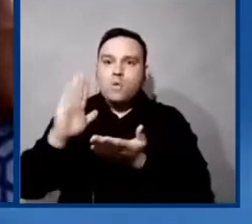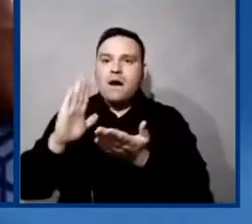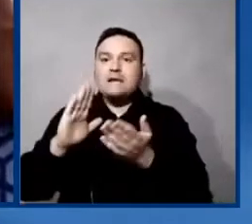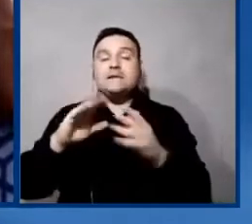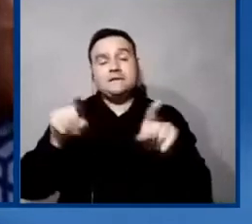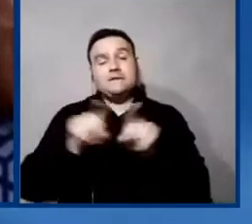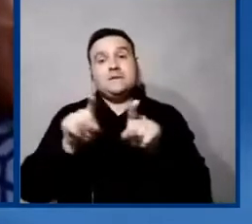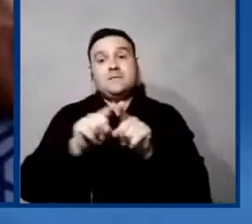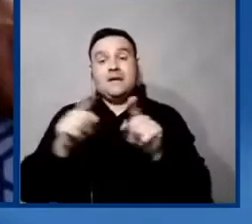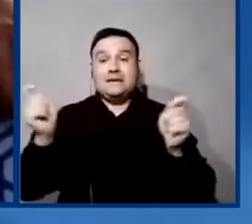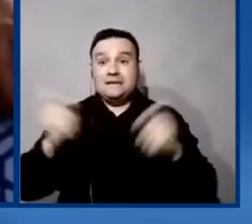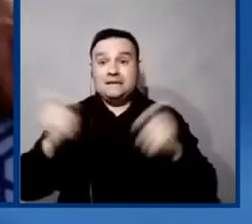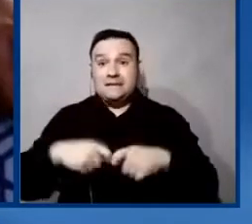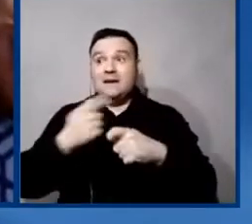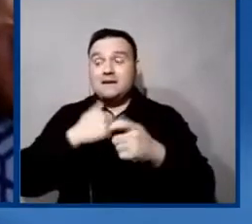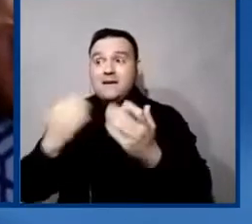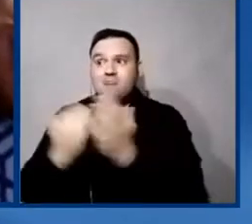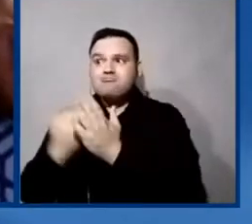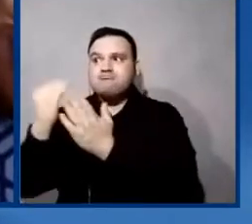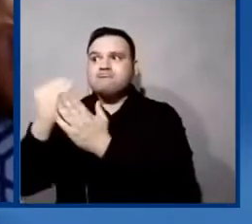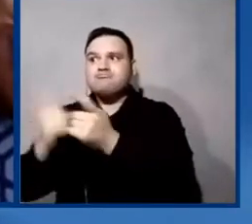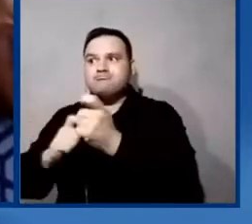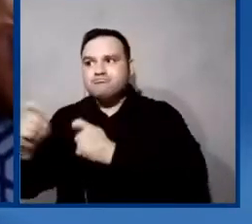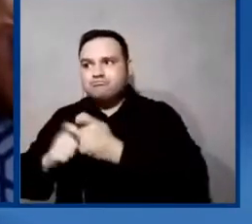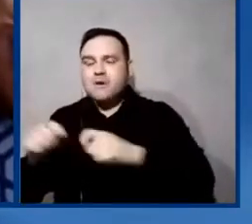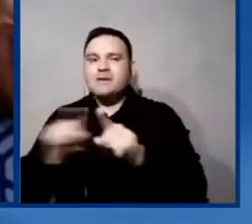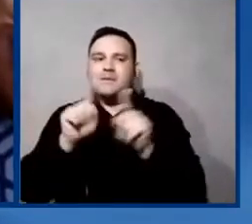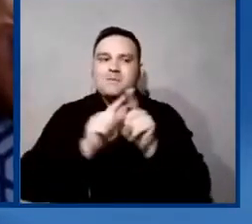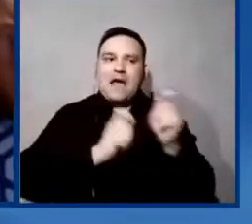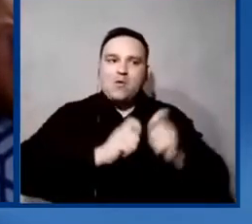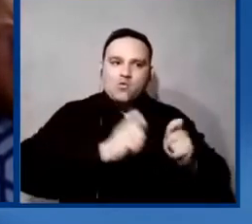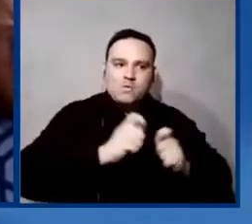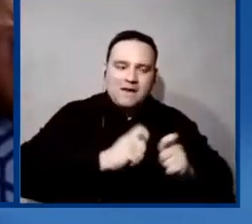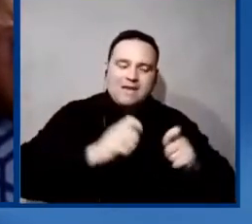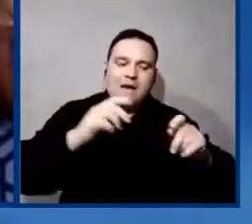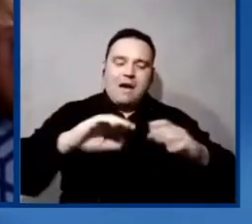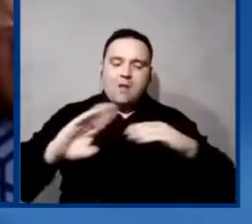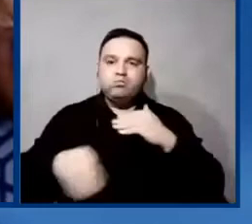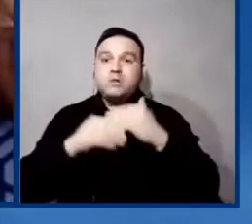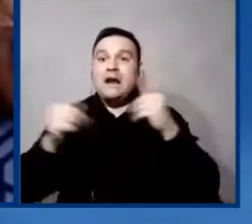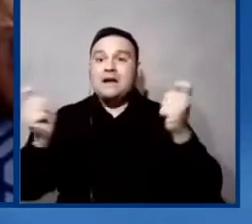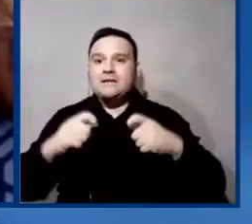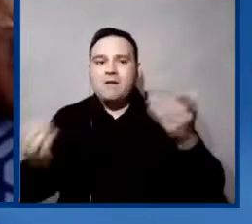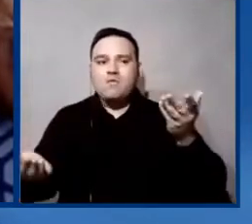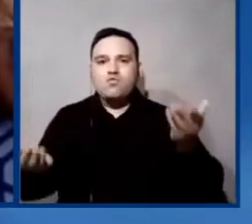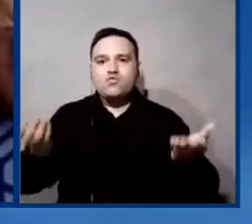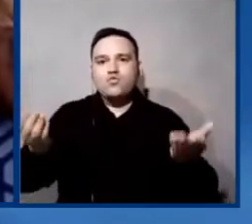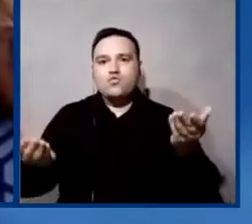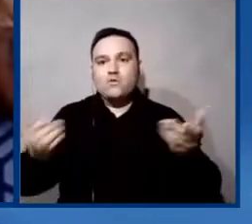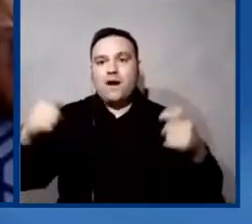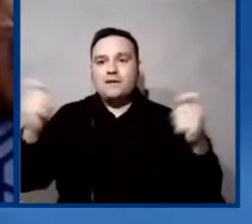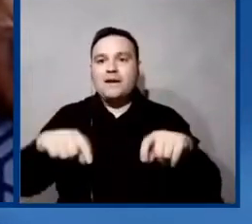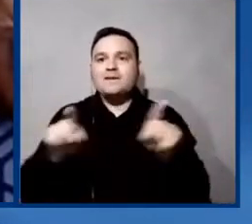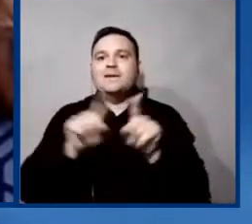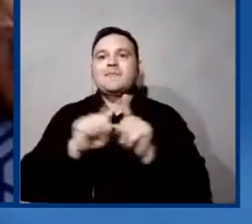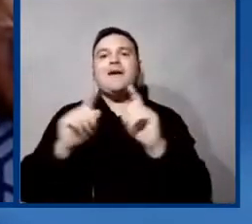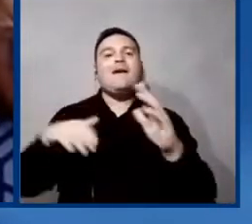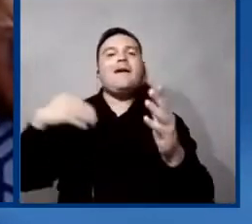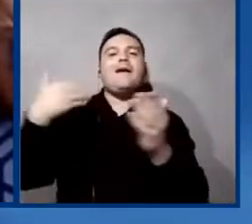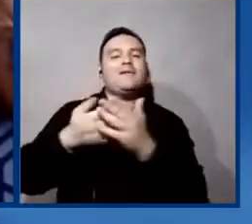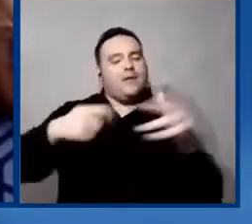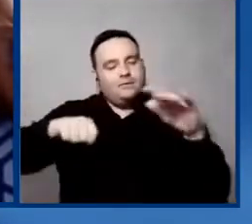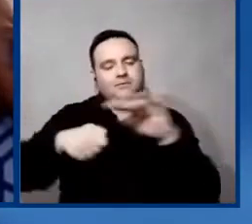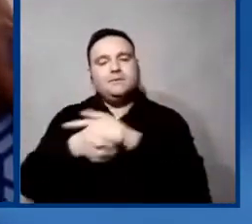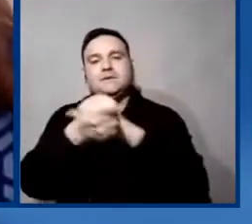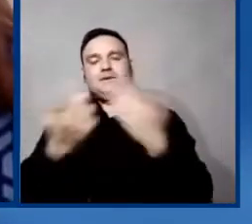se puder fazer os dois, vai sobrar mais ainda, né? Você vai trabalhar ali dos dois lados da balança. E com isso,